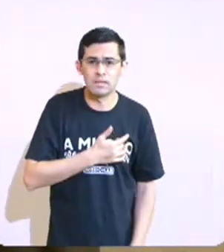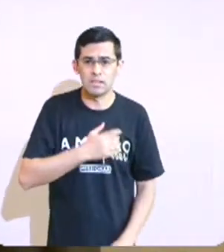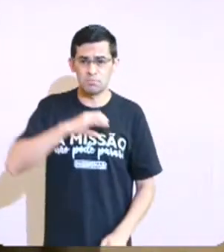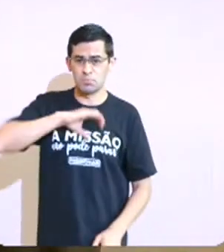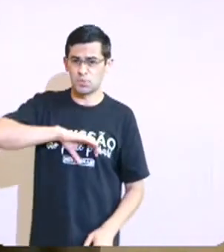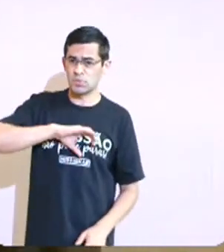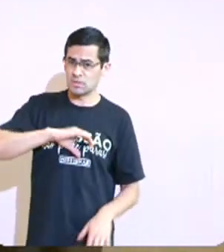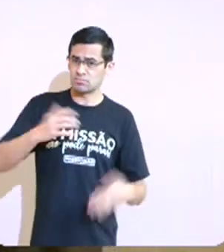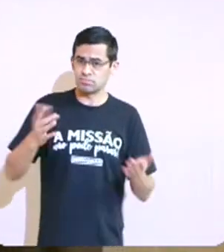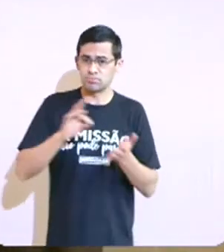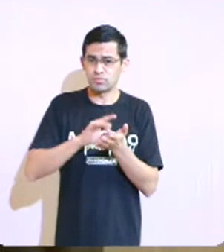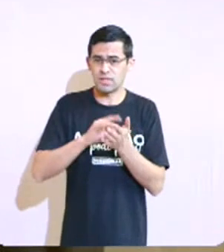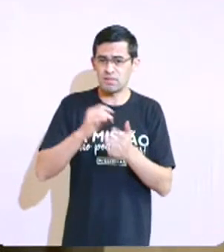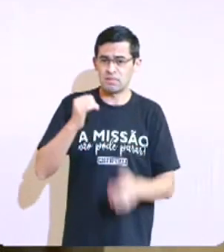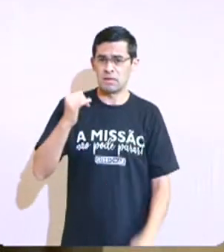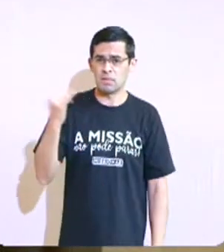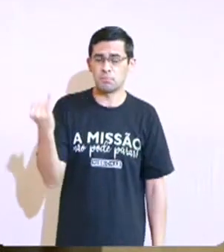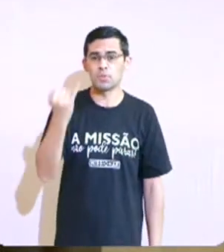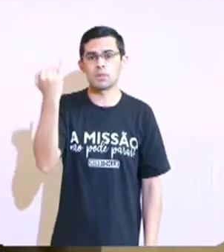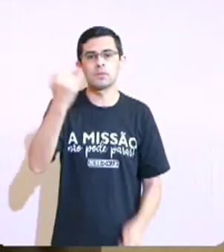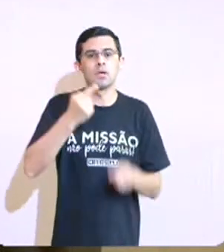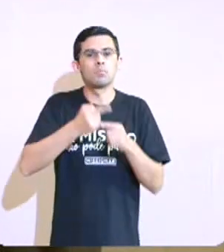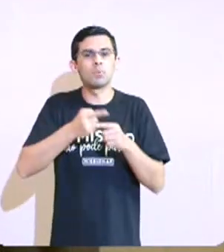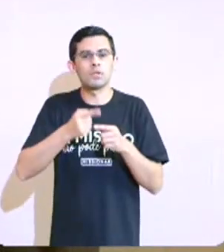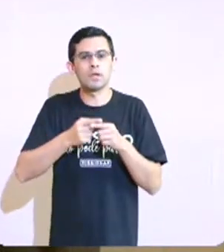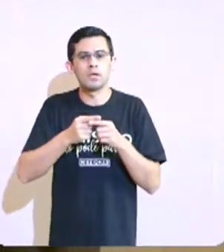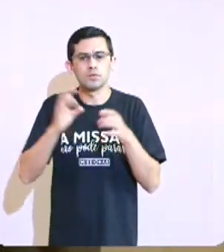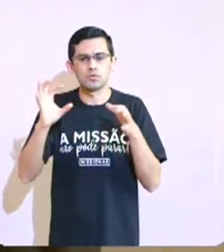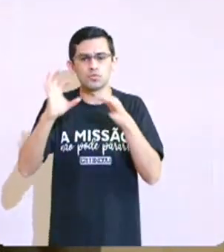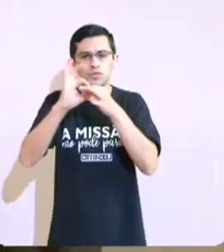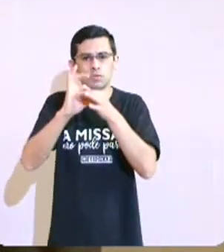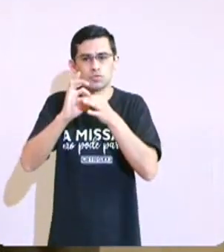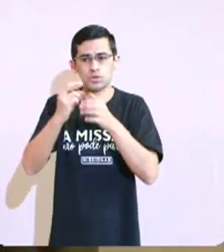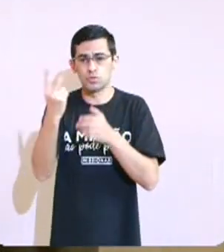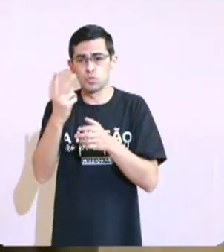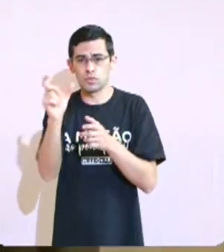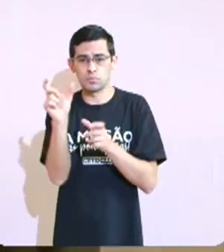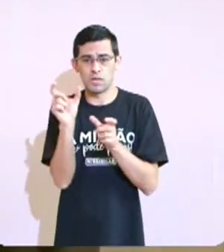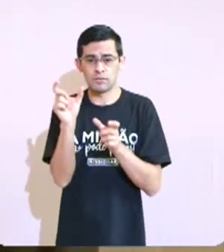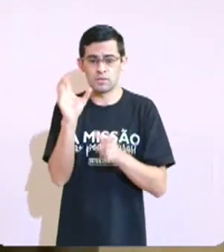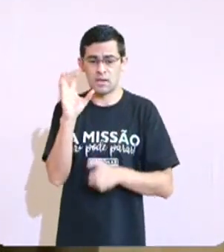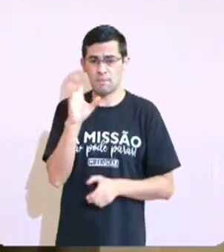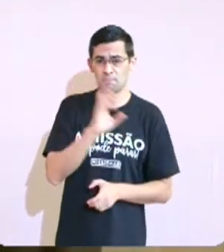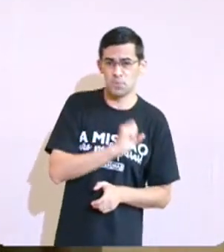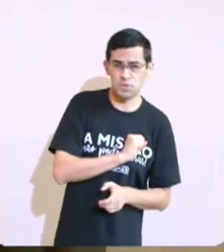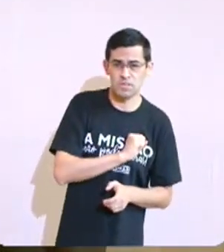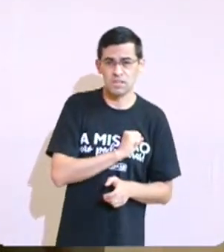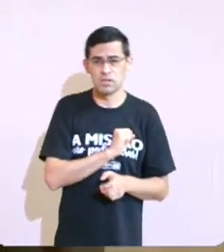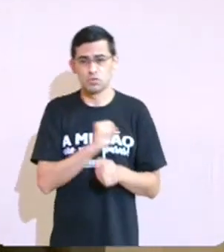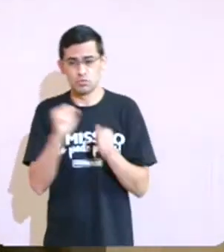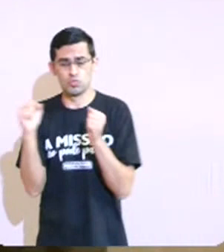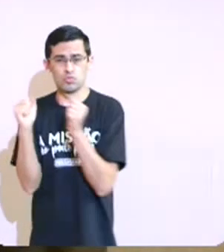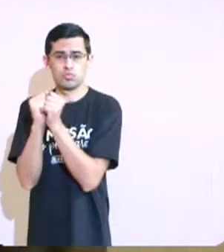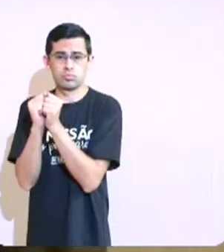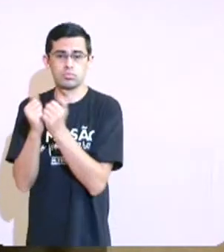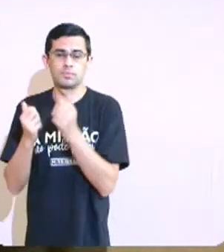portuguesa é interessante, porque ela é uma junção de duas outras palavras, paixão e com.